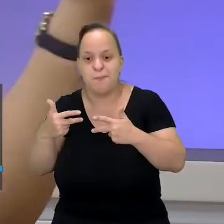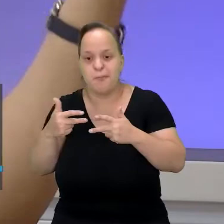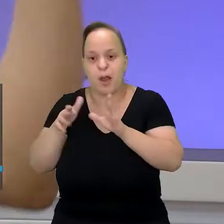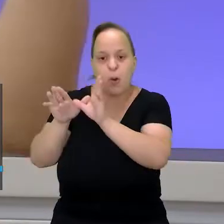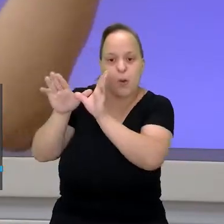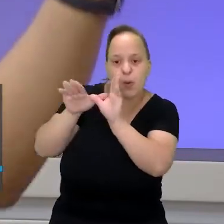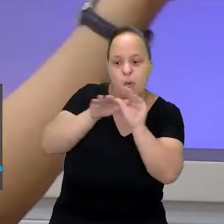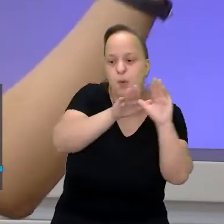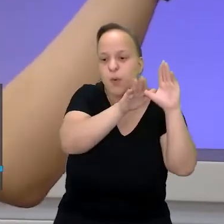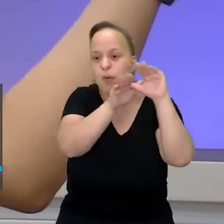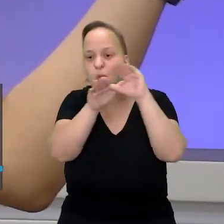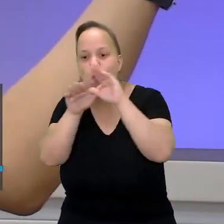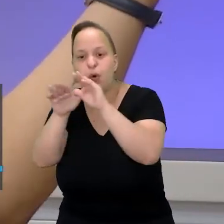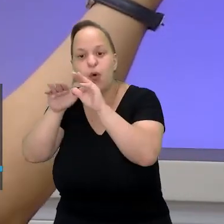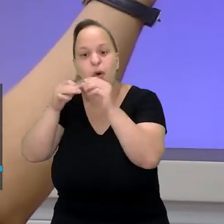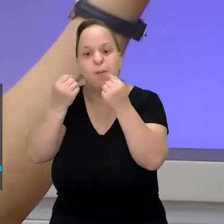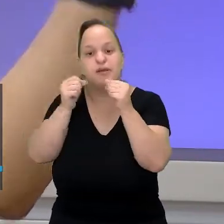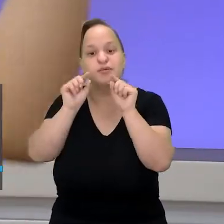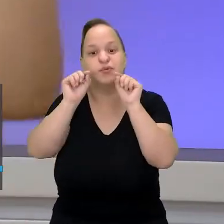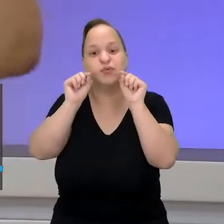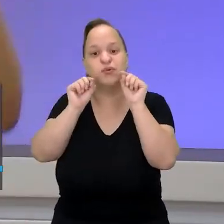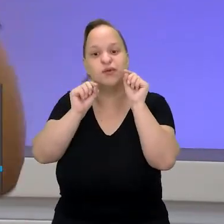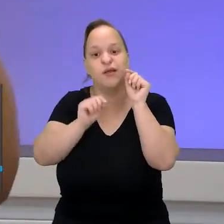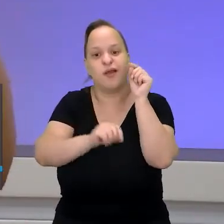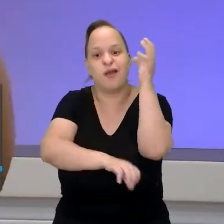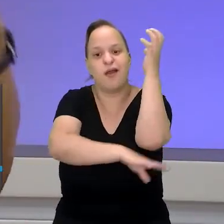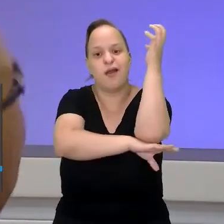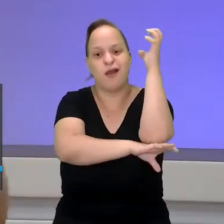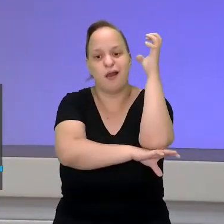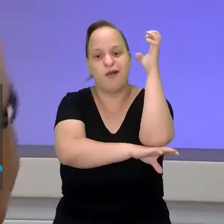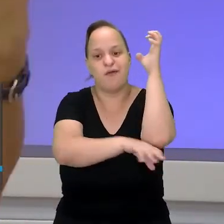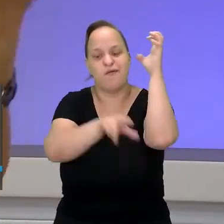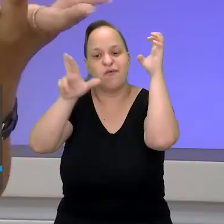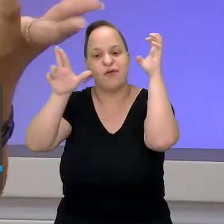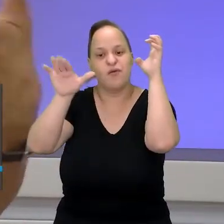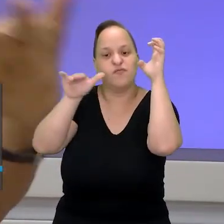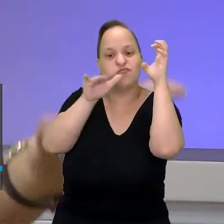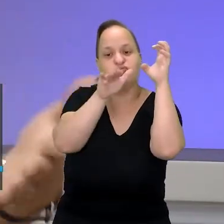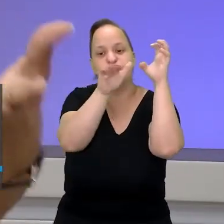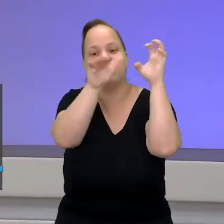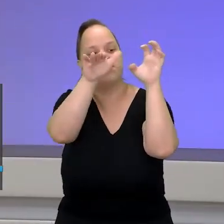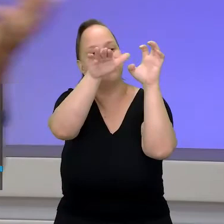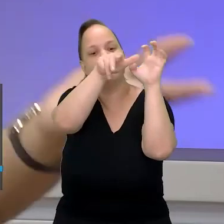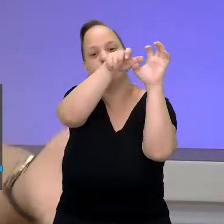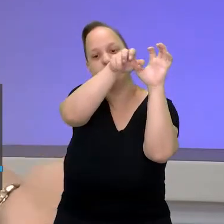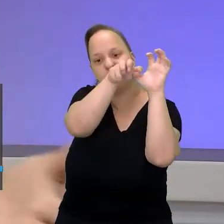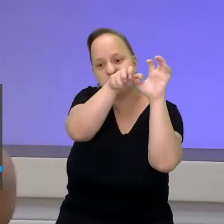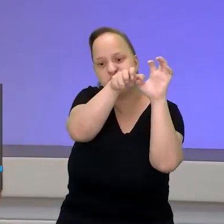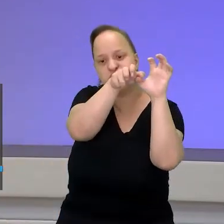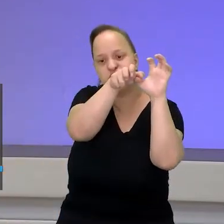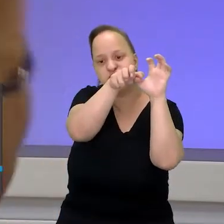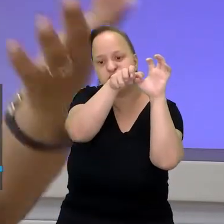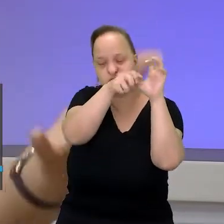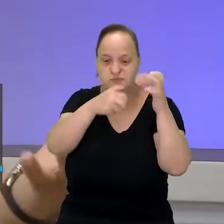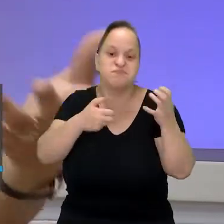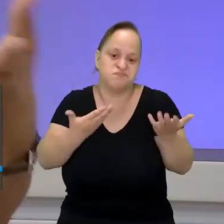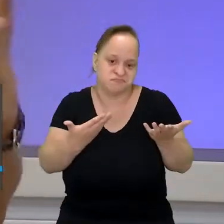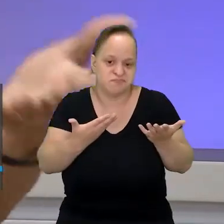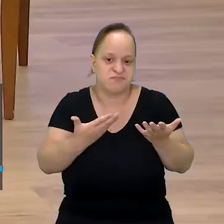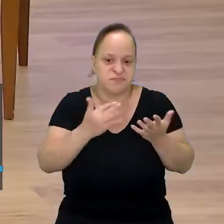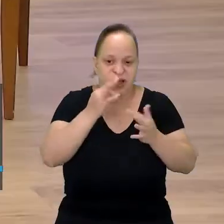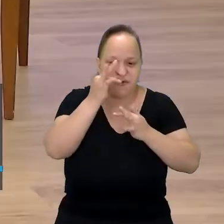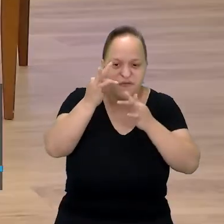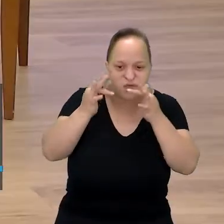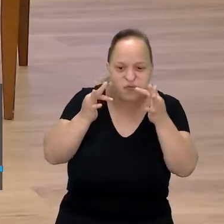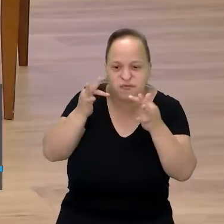aves precisam pousar em algum lugar, né, gente? Então, precisam pousar, precisa de alguma fixação, nesse caso, as árvores, as plantas